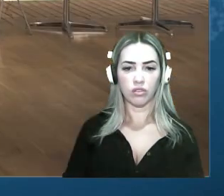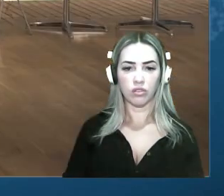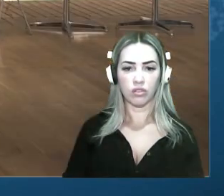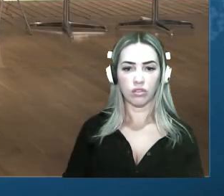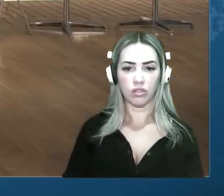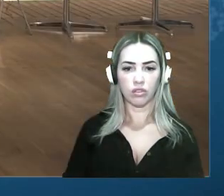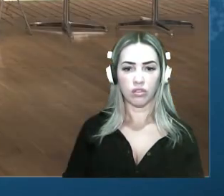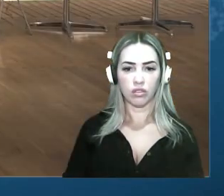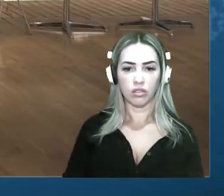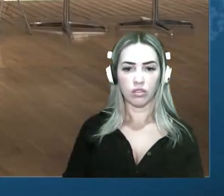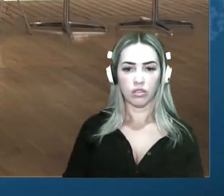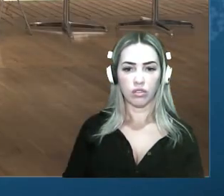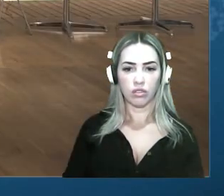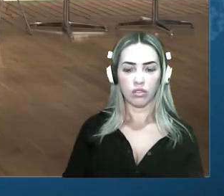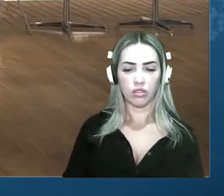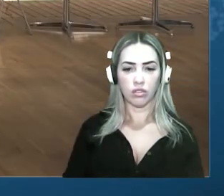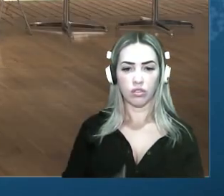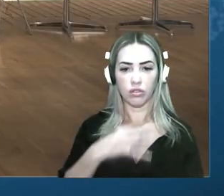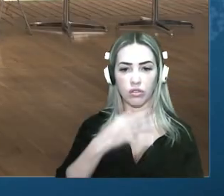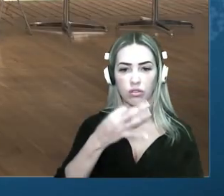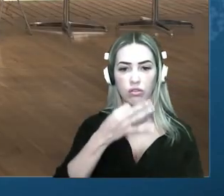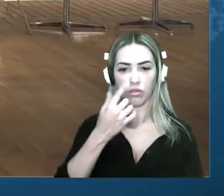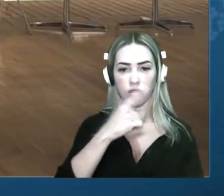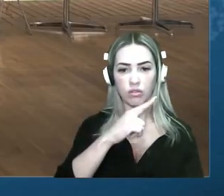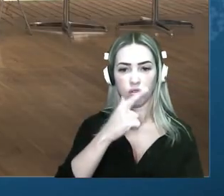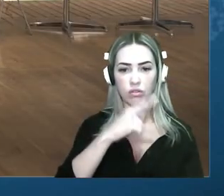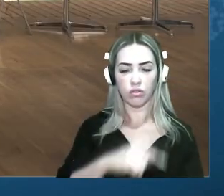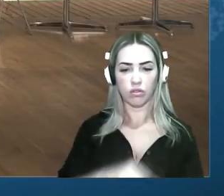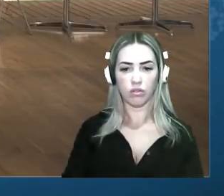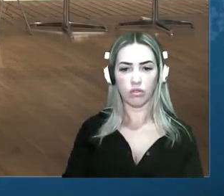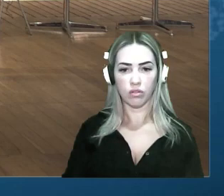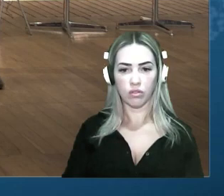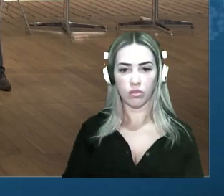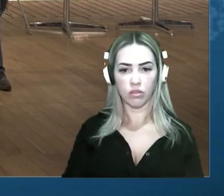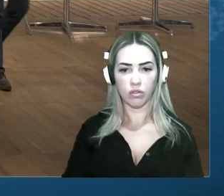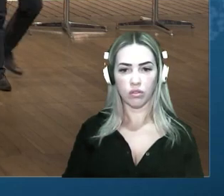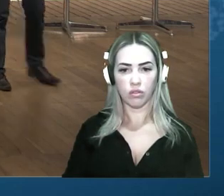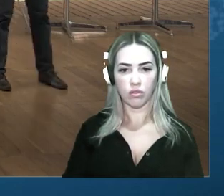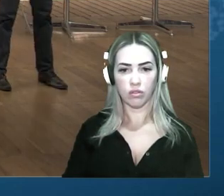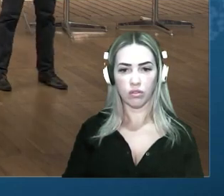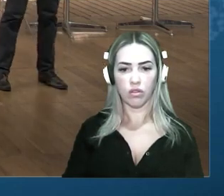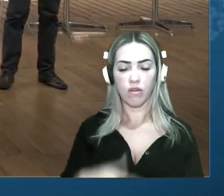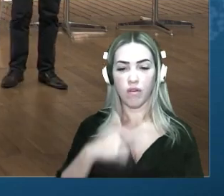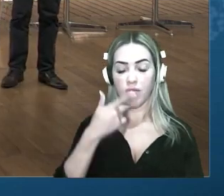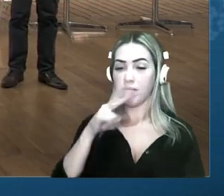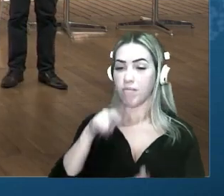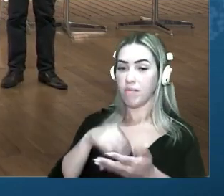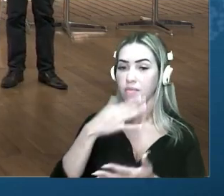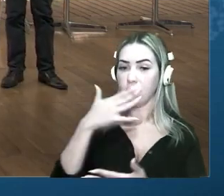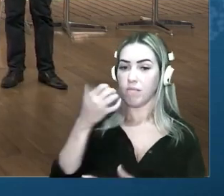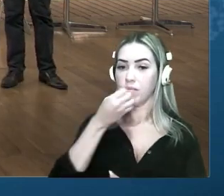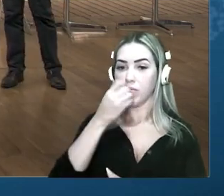né? Obrigada. Eu vou falar em pé, melhor, né? Bom dia, senhoras e senhores.